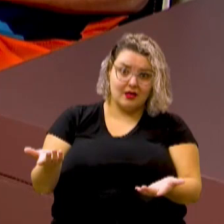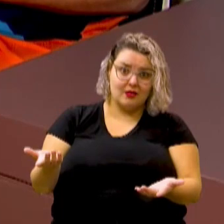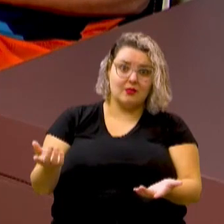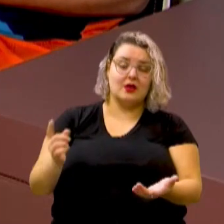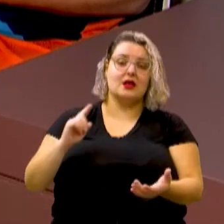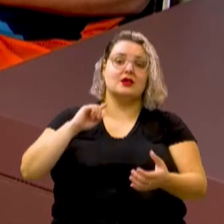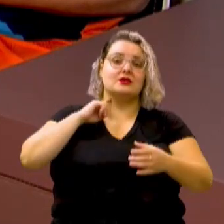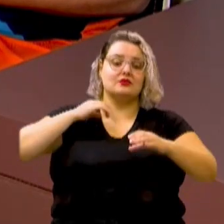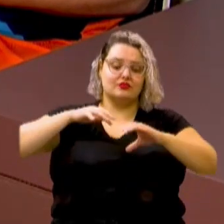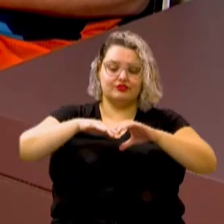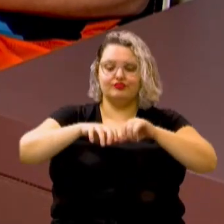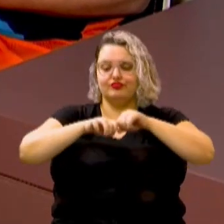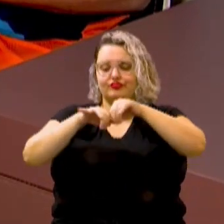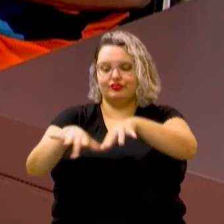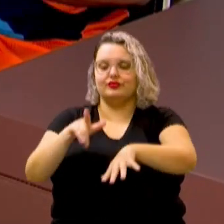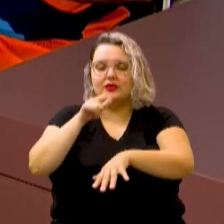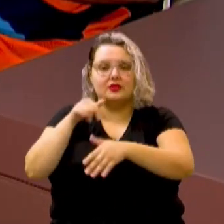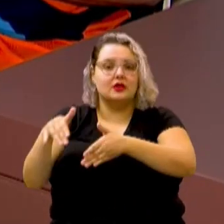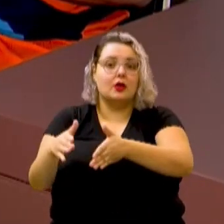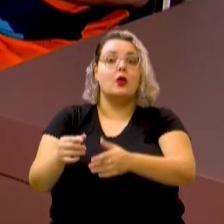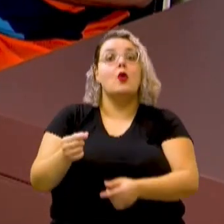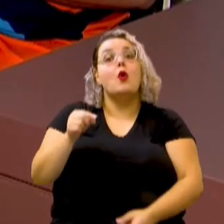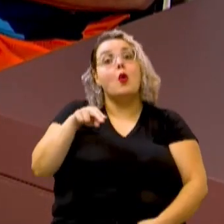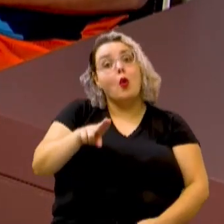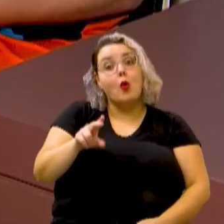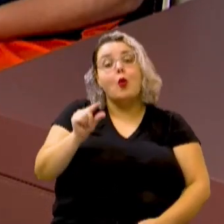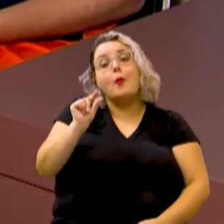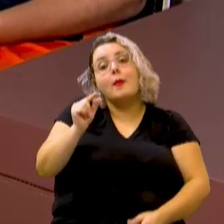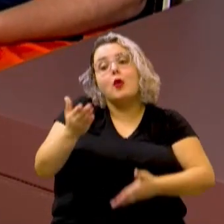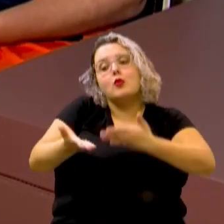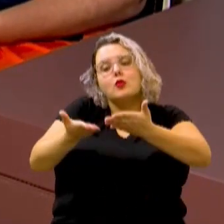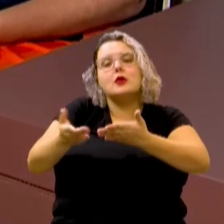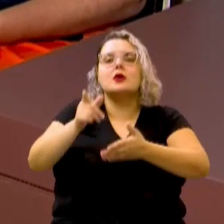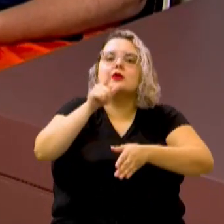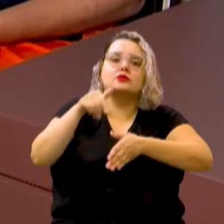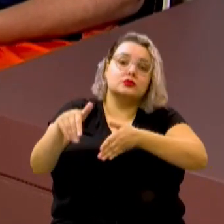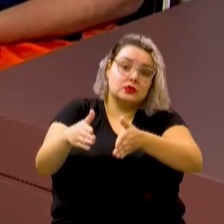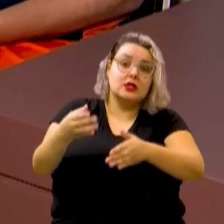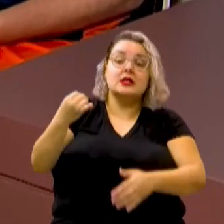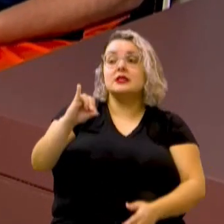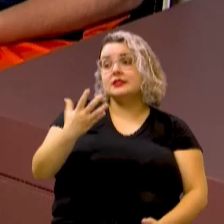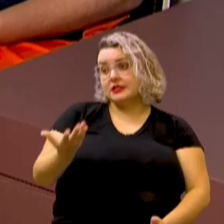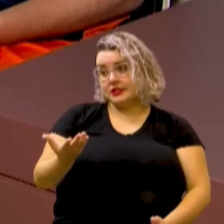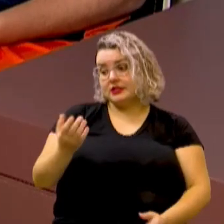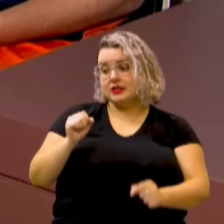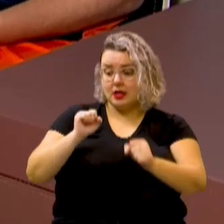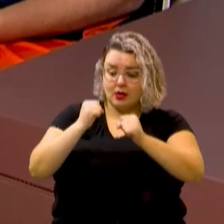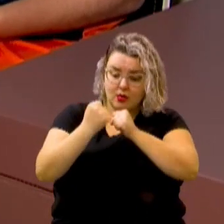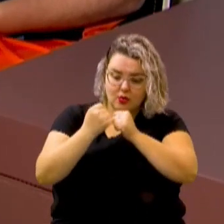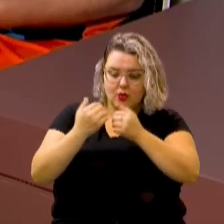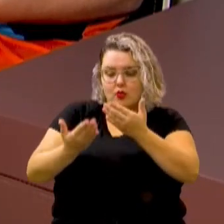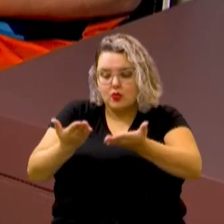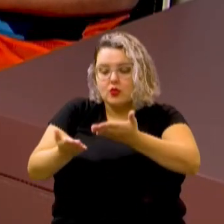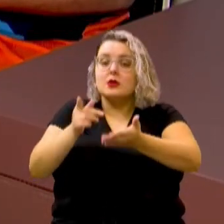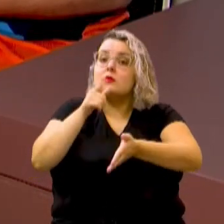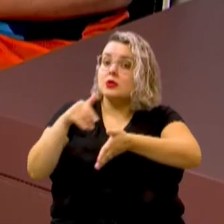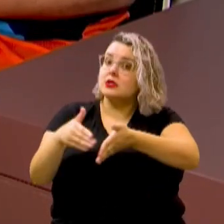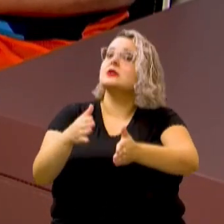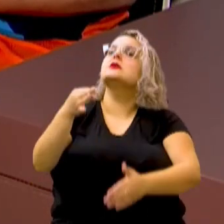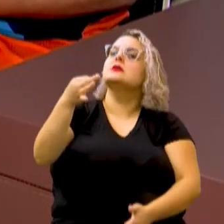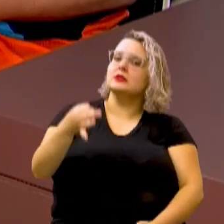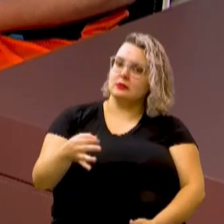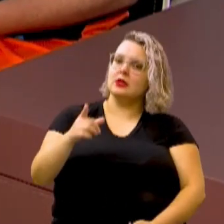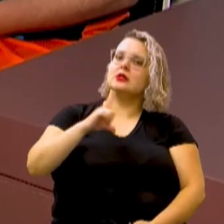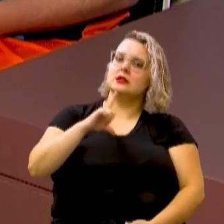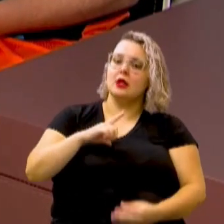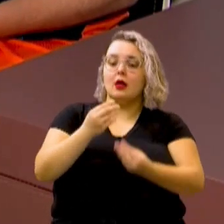de lançamento de esgoto bruto ou pouco tratado nos mananciais. Porque se a gente protege os mananciais, certamente